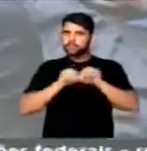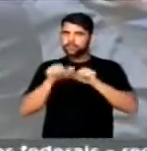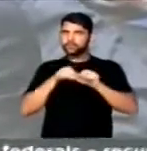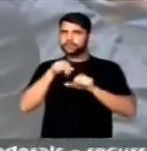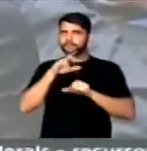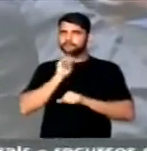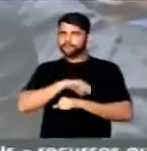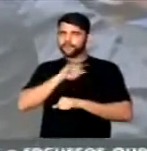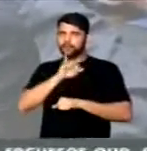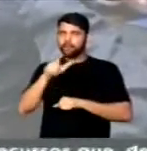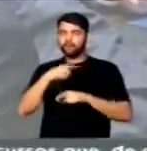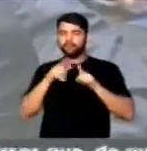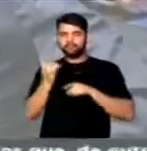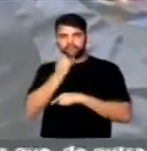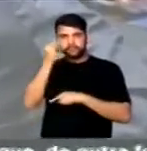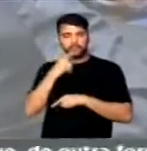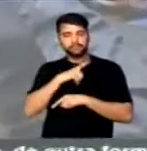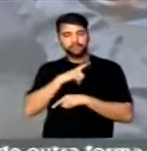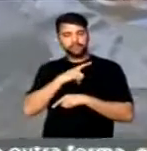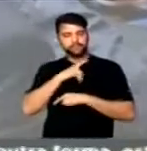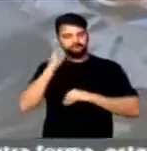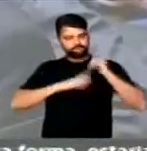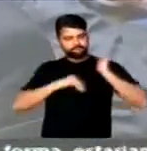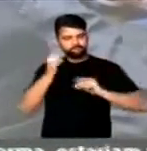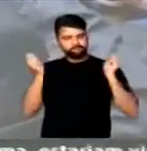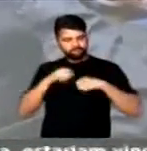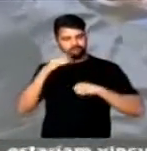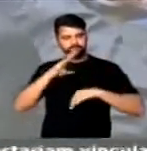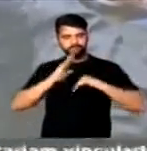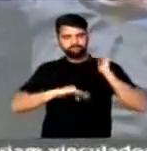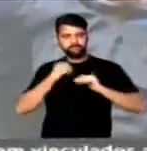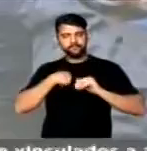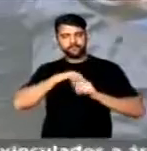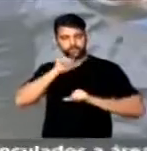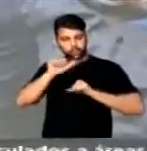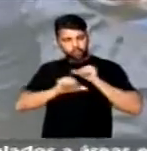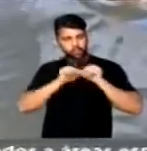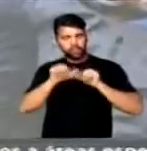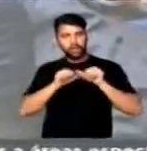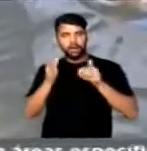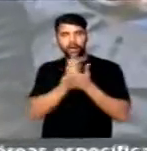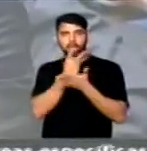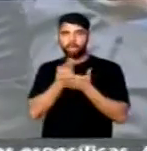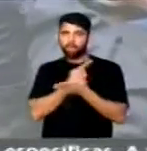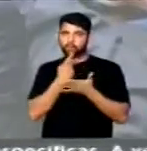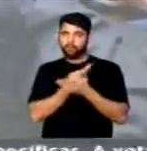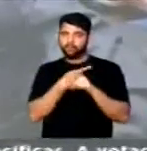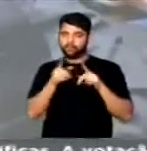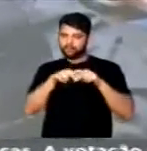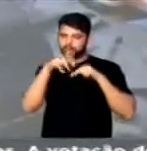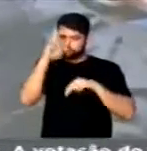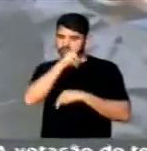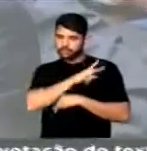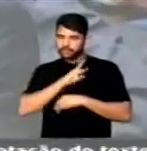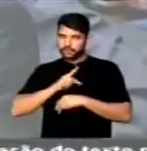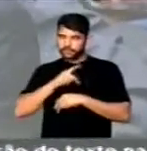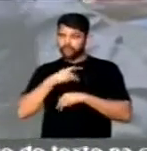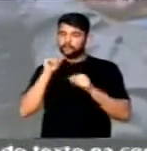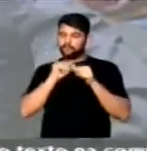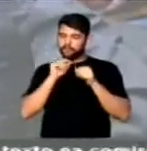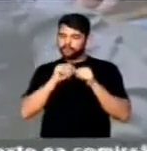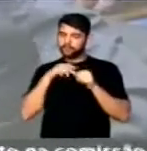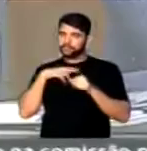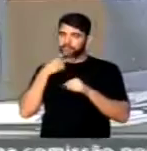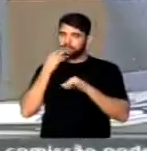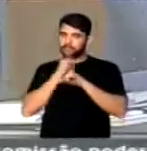É importante também que tenhamos a capacidade de corrigir equívocos. E aí, presidente, eu faço